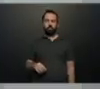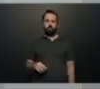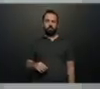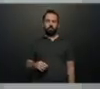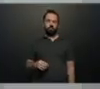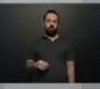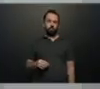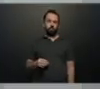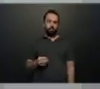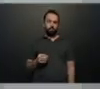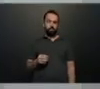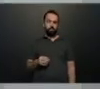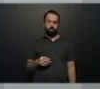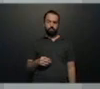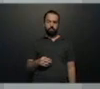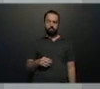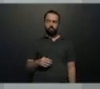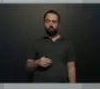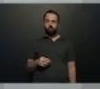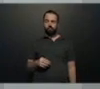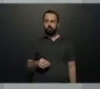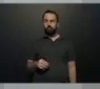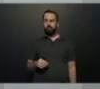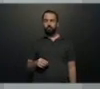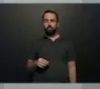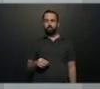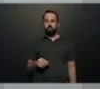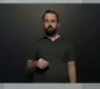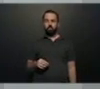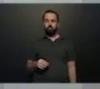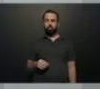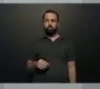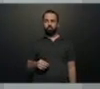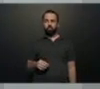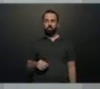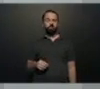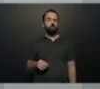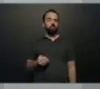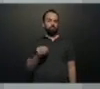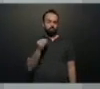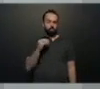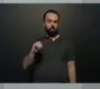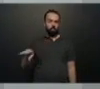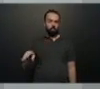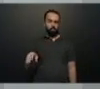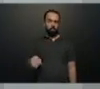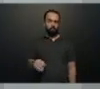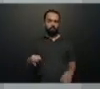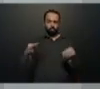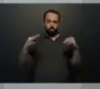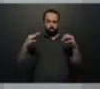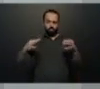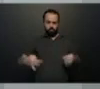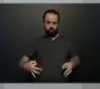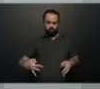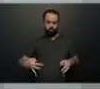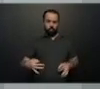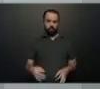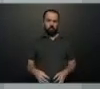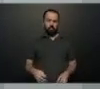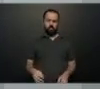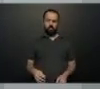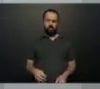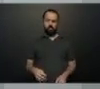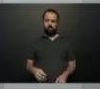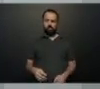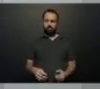o descarte desses materiais que a gente acabou de falar. O descarte incorreto dos resíduos